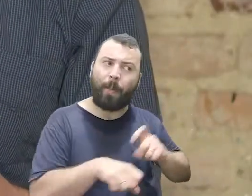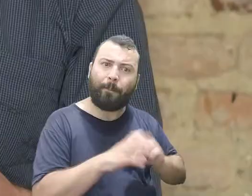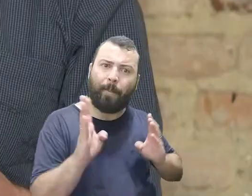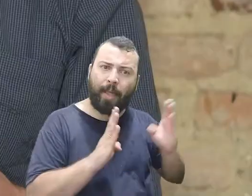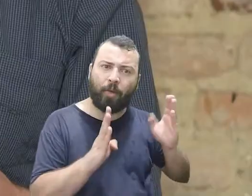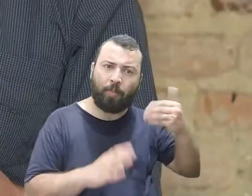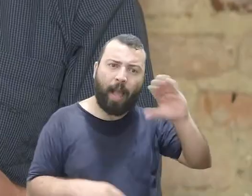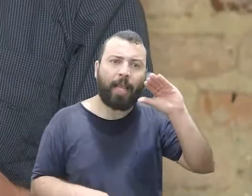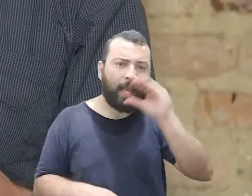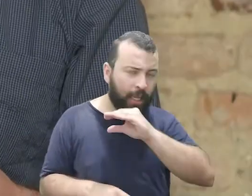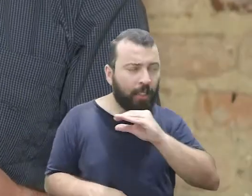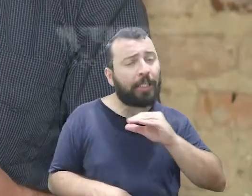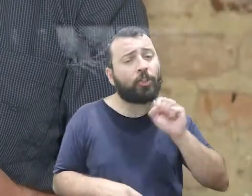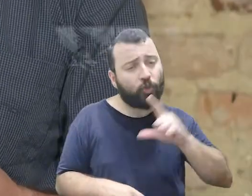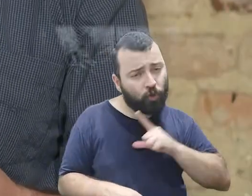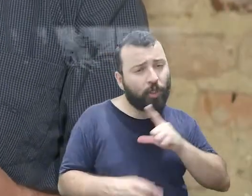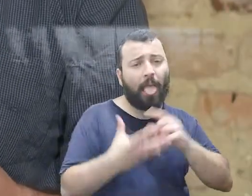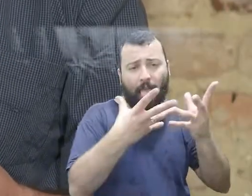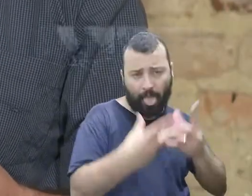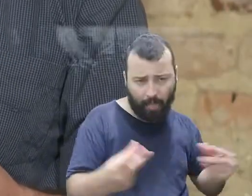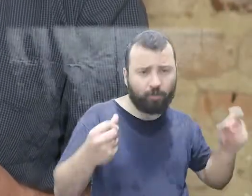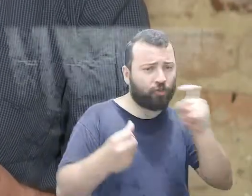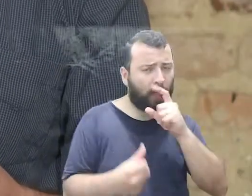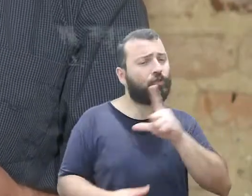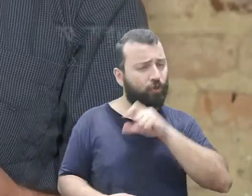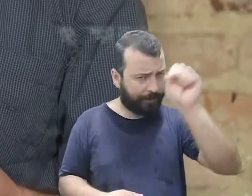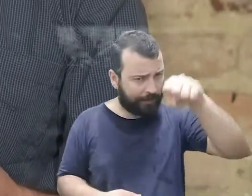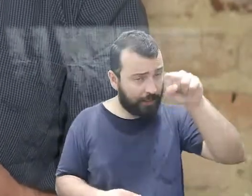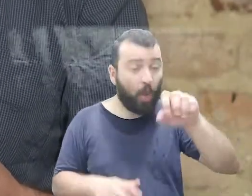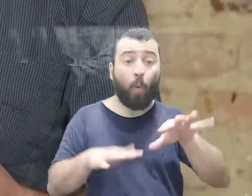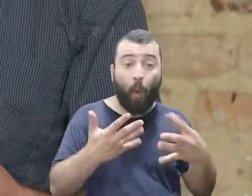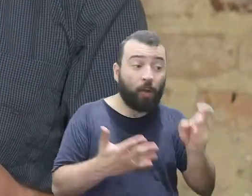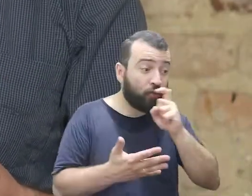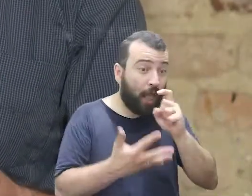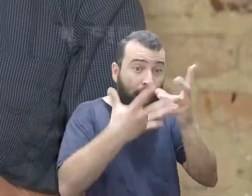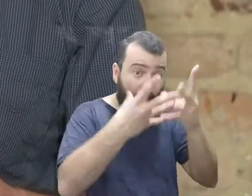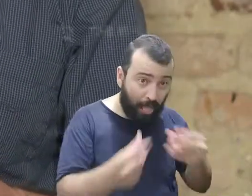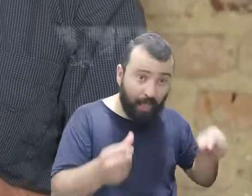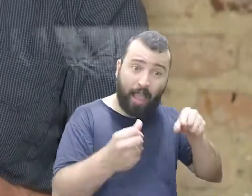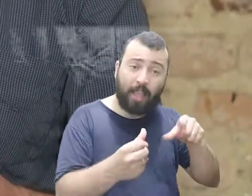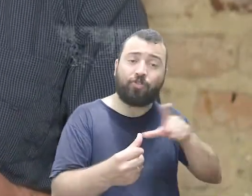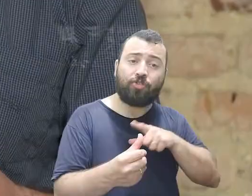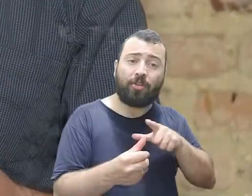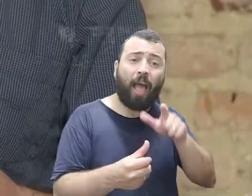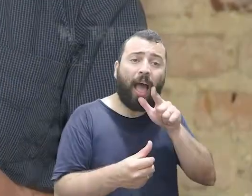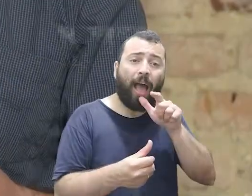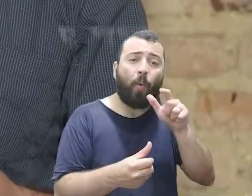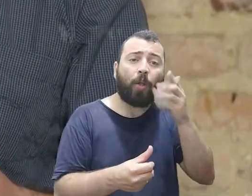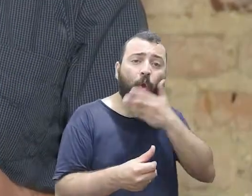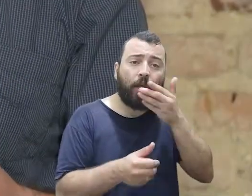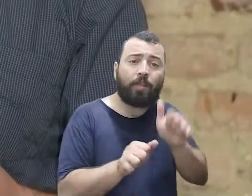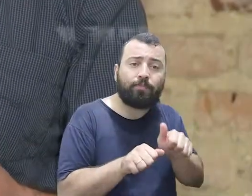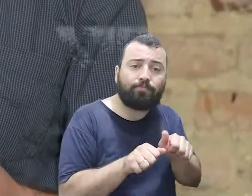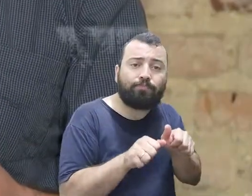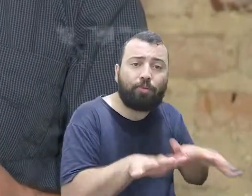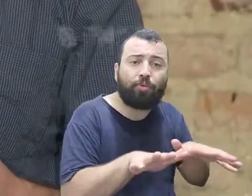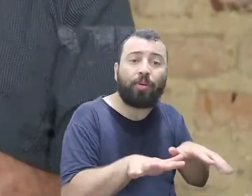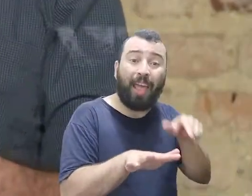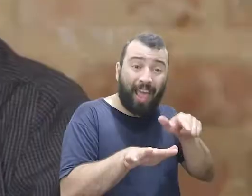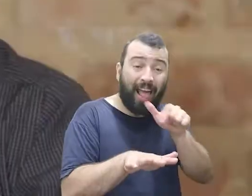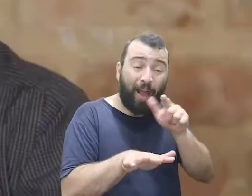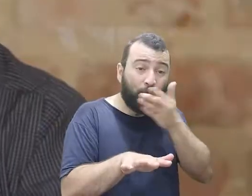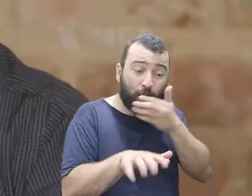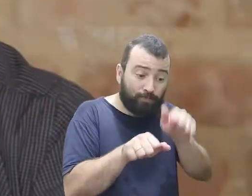algum período mais quente, existe derretimento de gelo. E quando o gelo derrete, ele libera água doce. A água